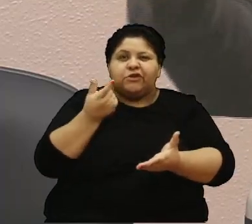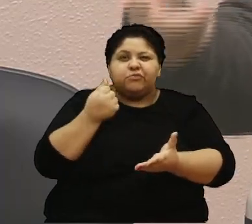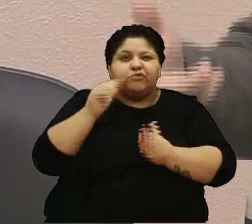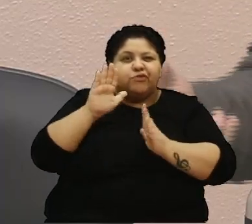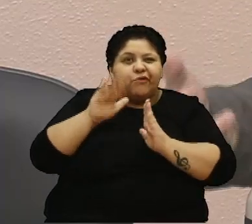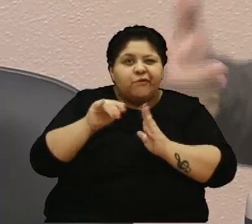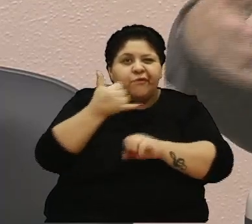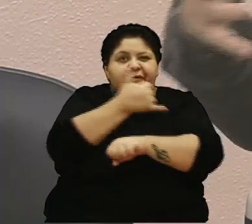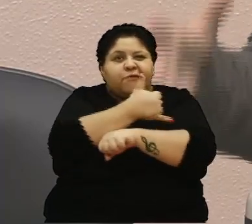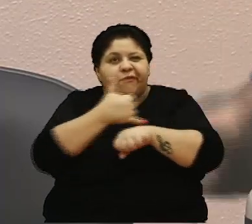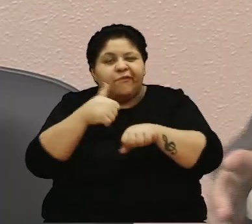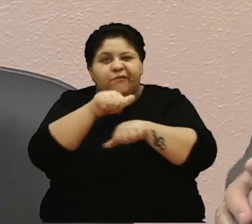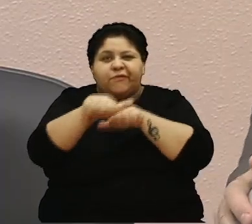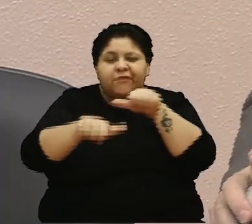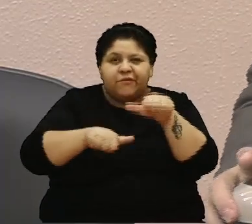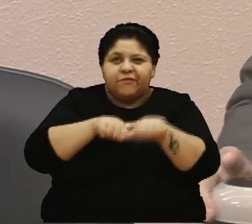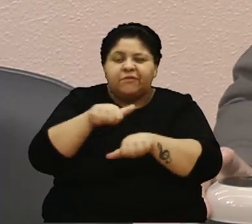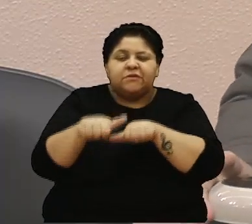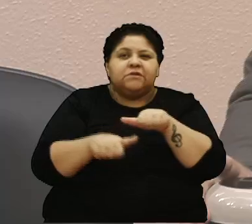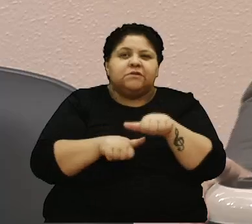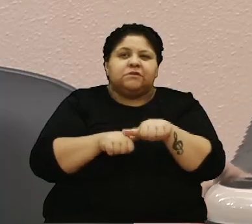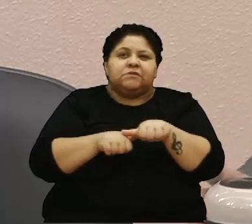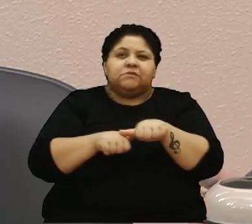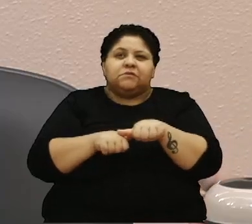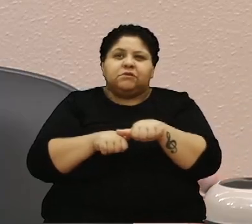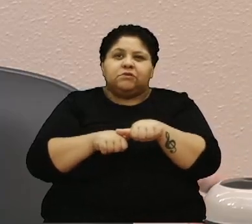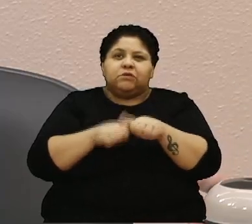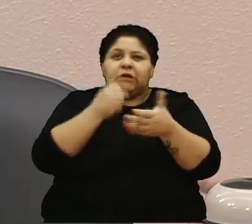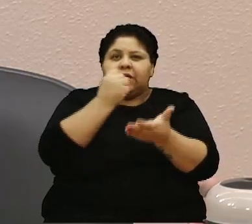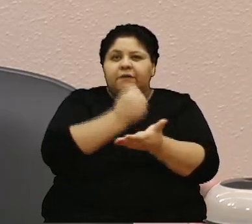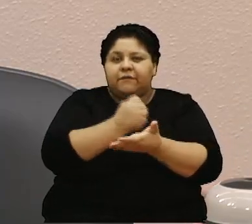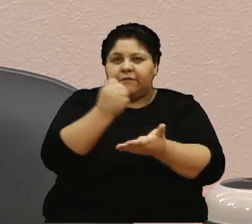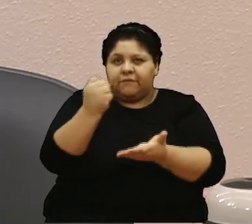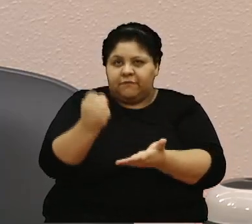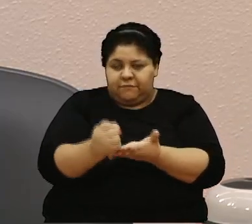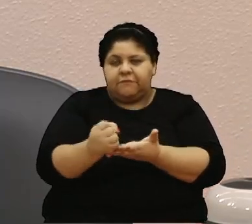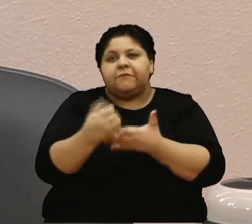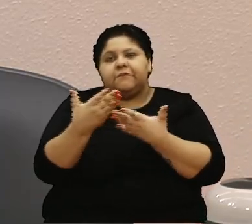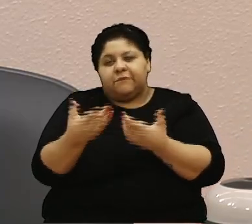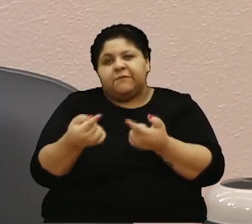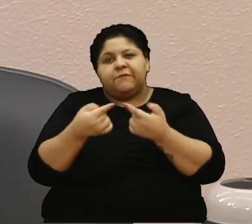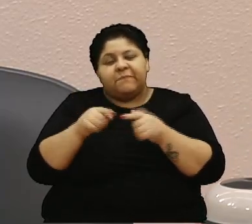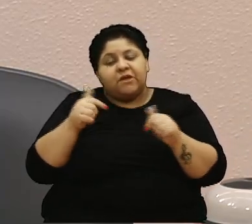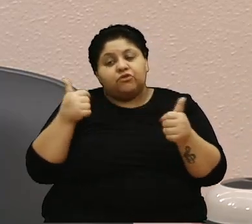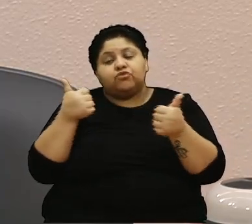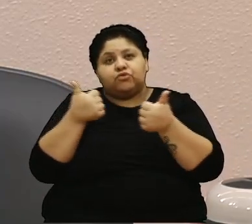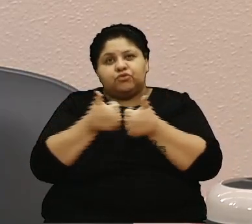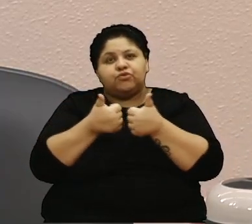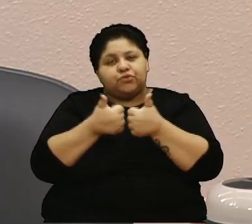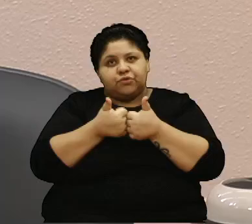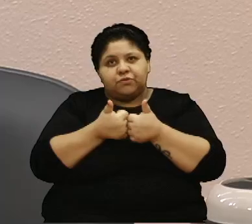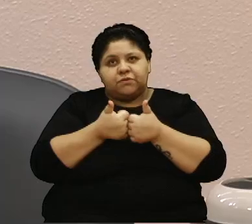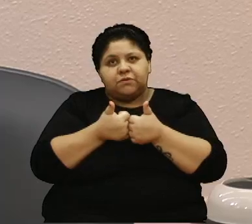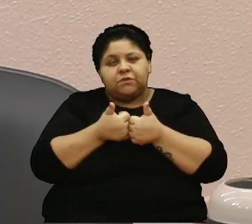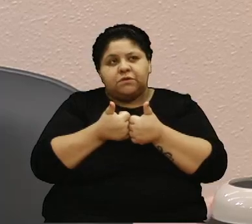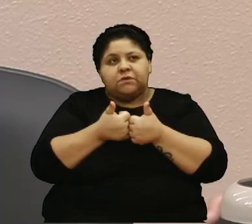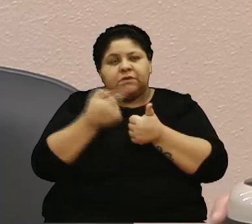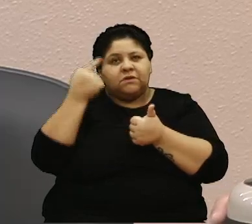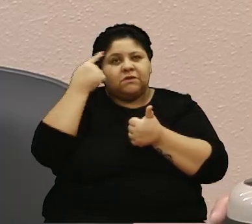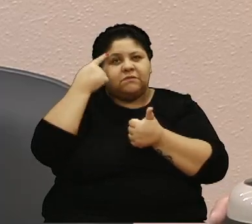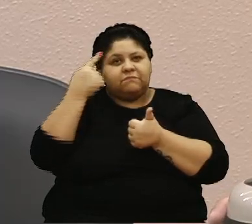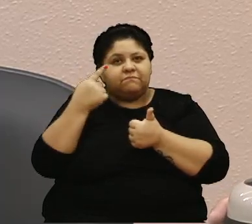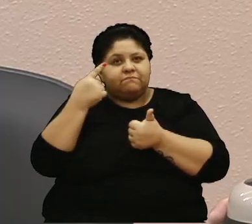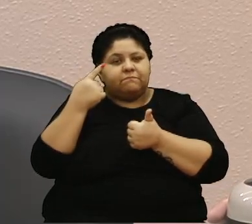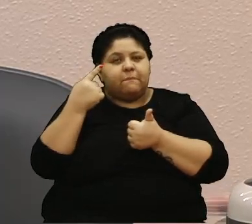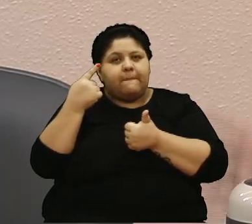passagem, na mudança, né, contratual que se refere a essa questão, mas vamos estar junto para